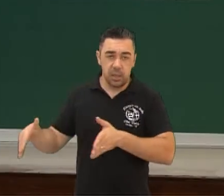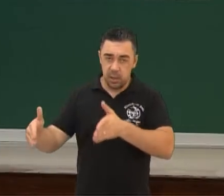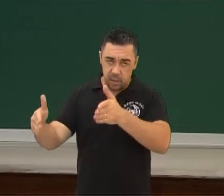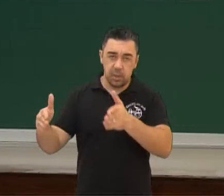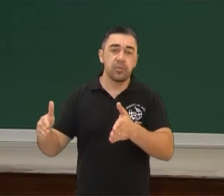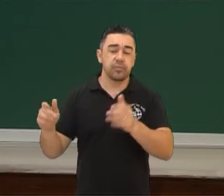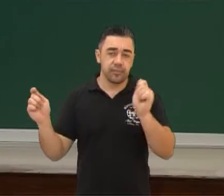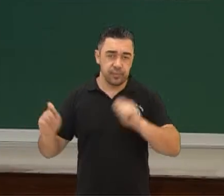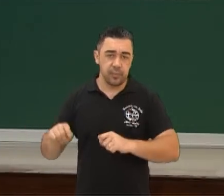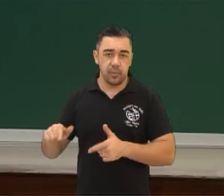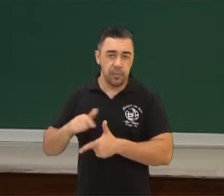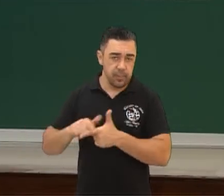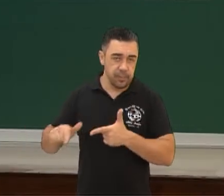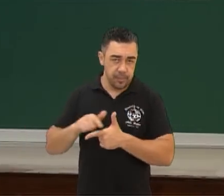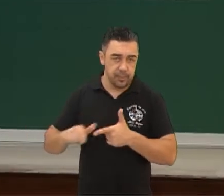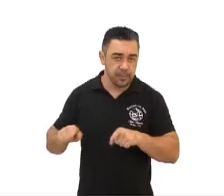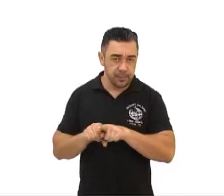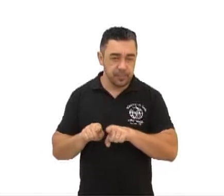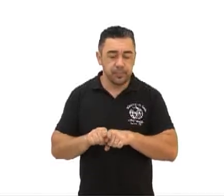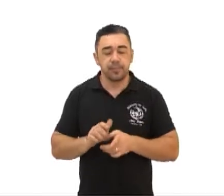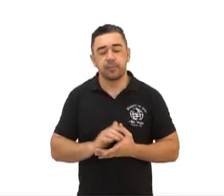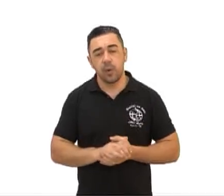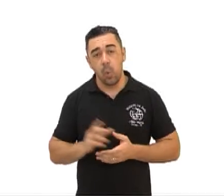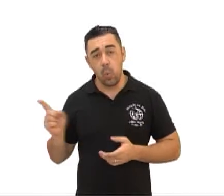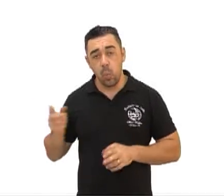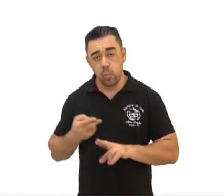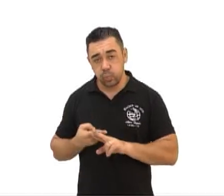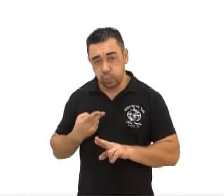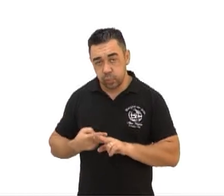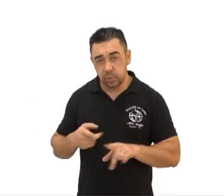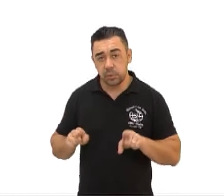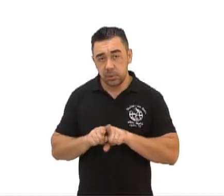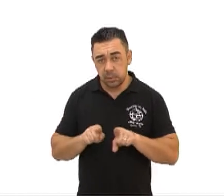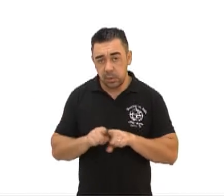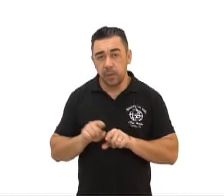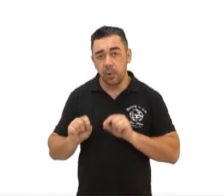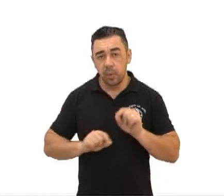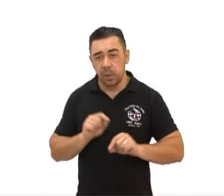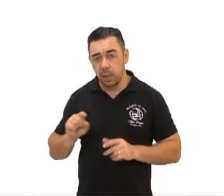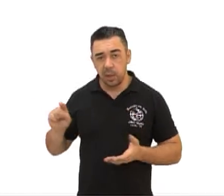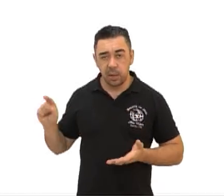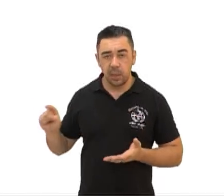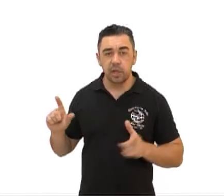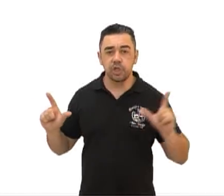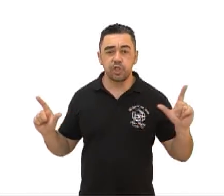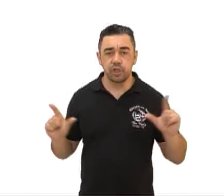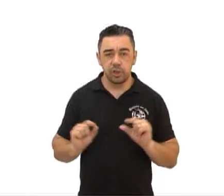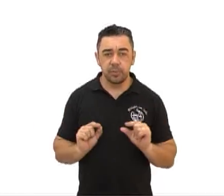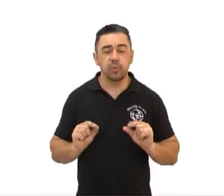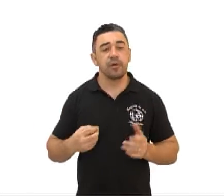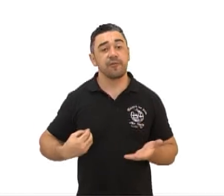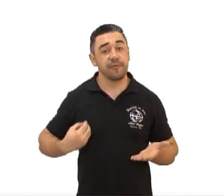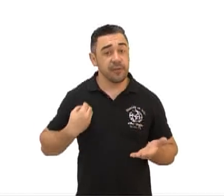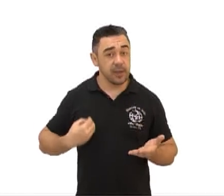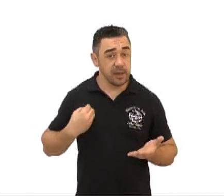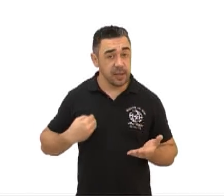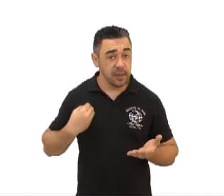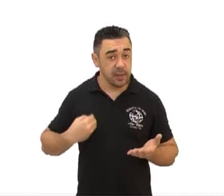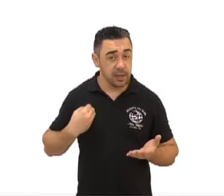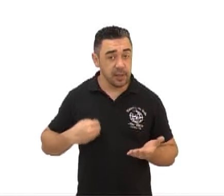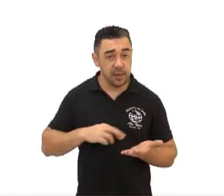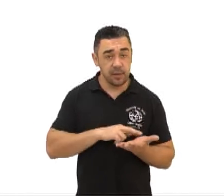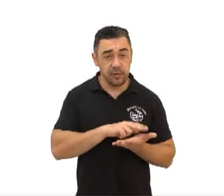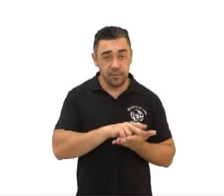contaminação da água, né? O uso dos agrotóxicos também contribui para a diminuição da biodiversidade, que é ali